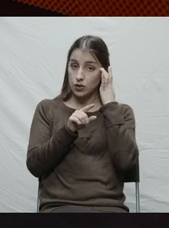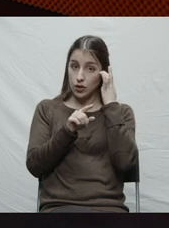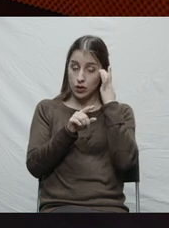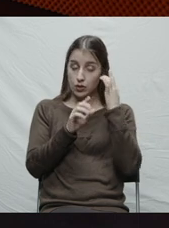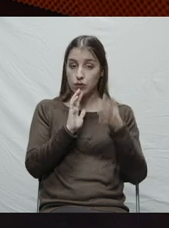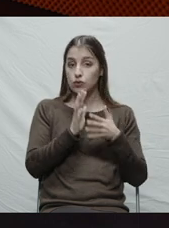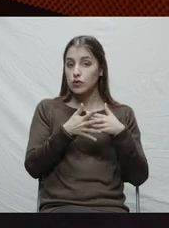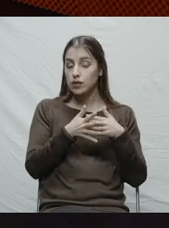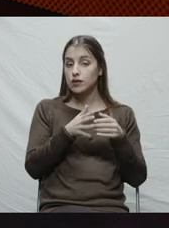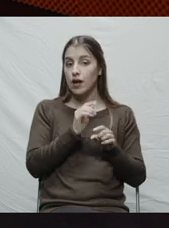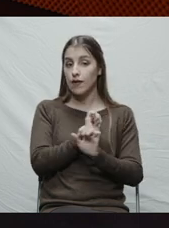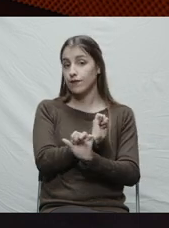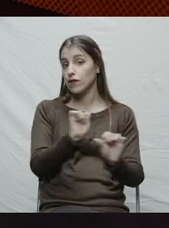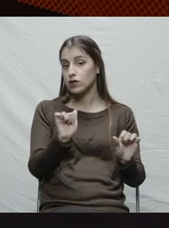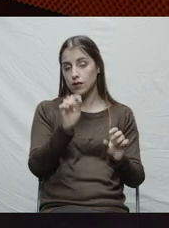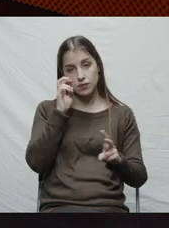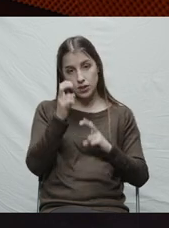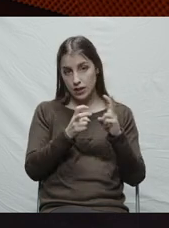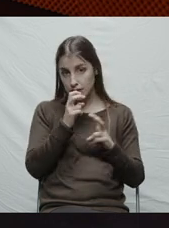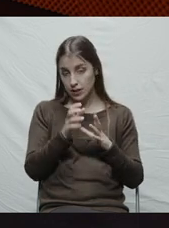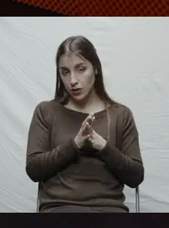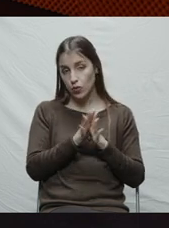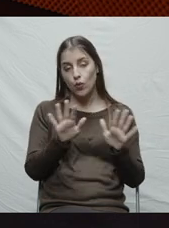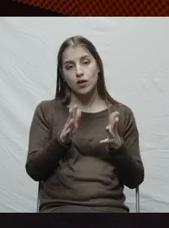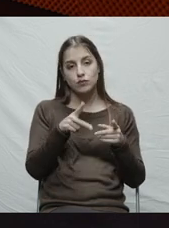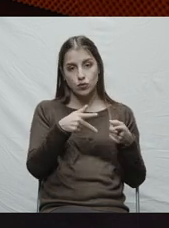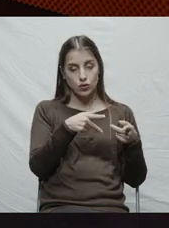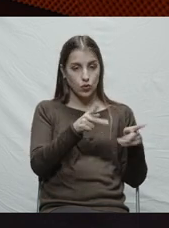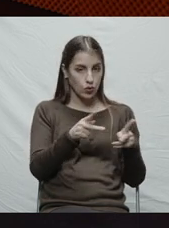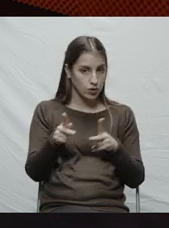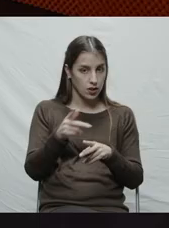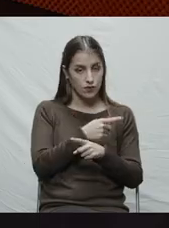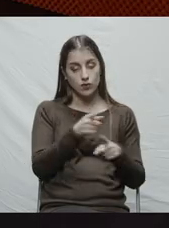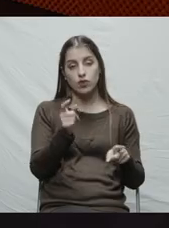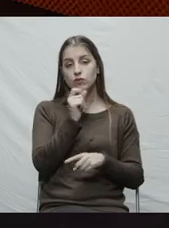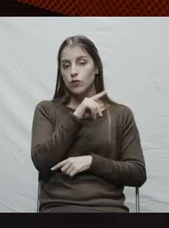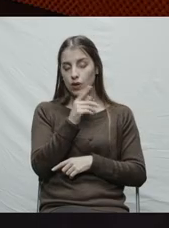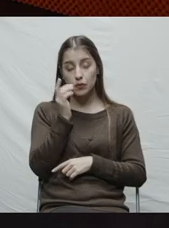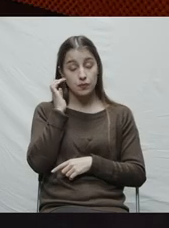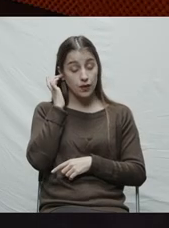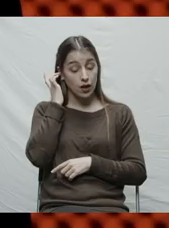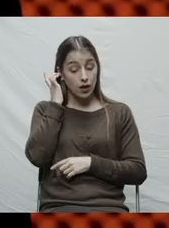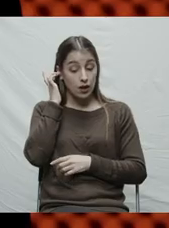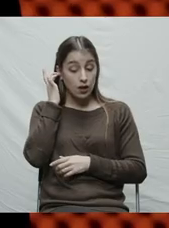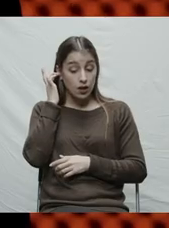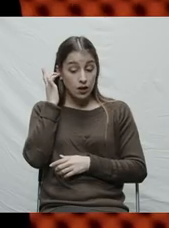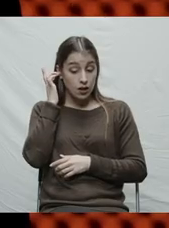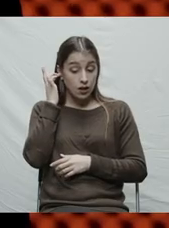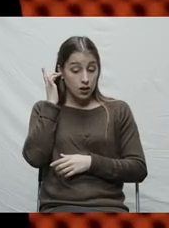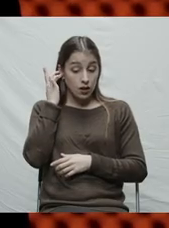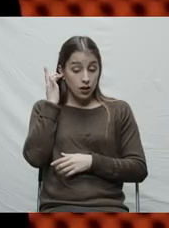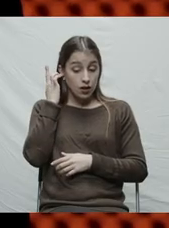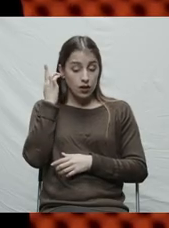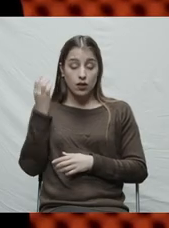vossa pesquisa? Que metodologias poderiam descrever sobre a vossa investigação, por Eu exemplo? acho que a